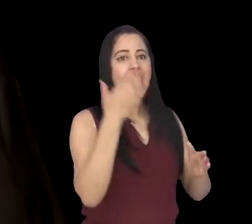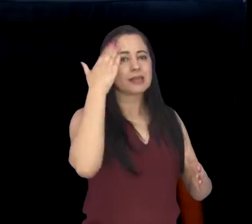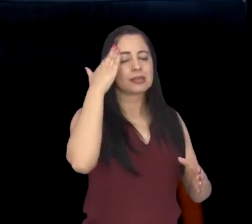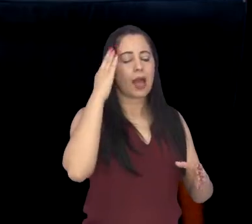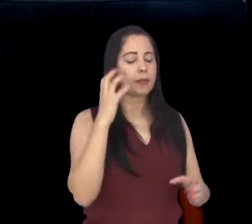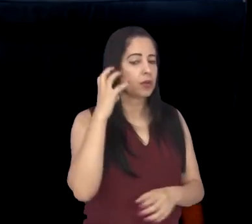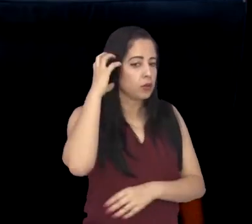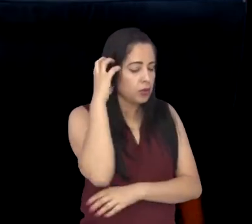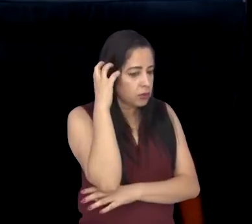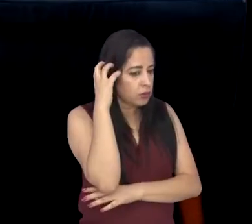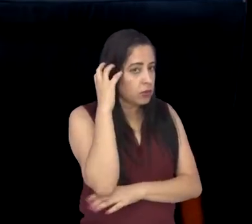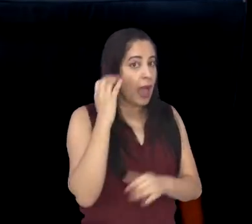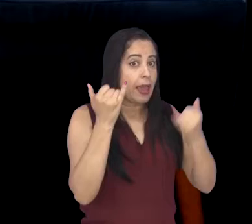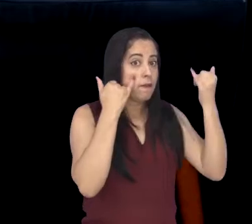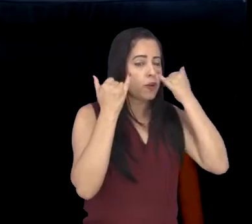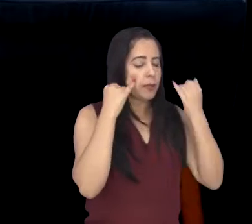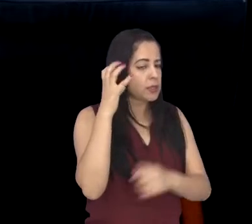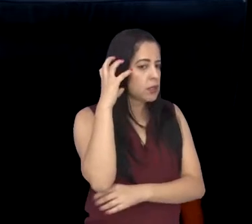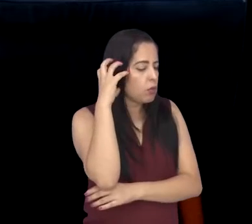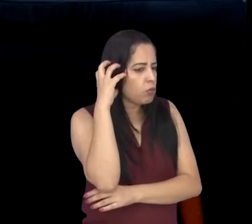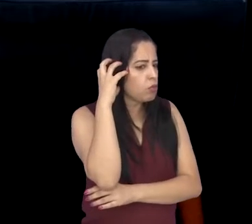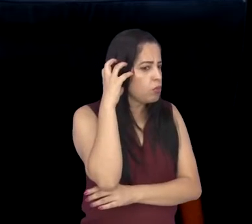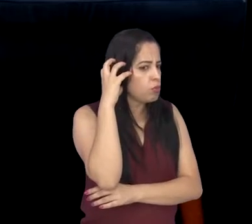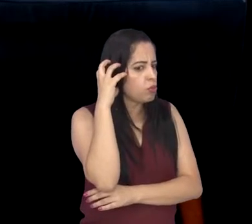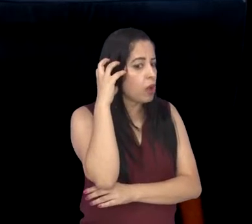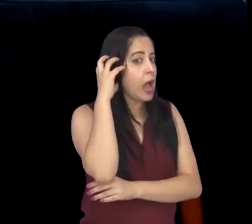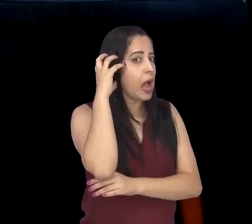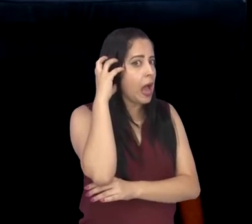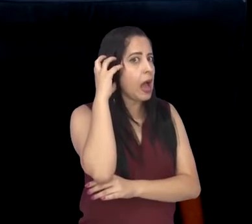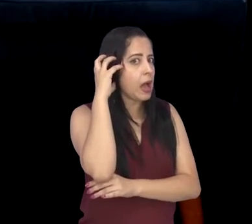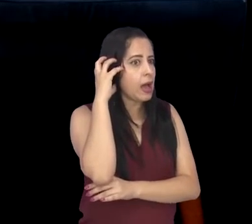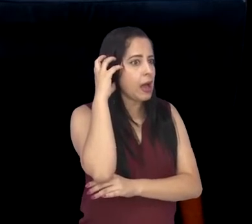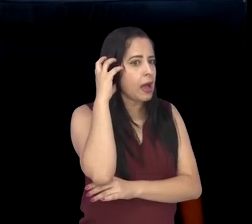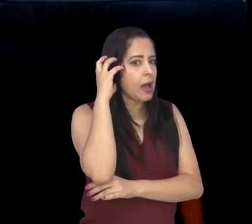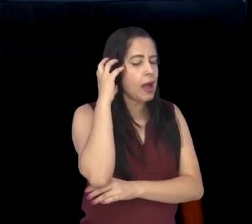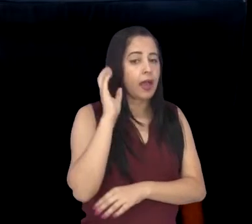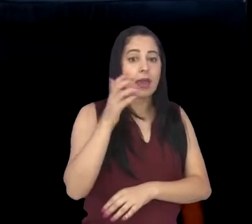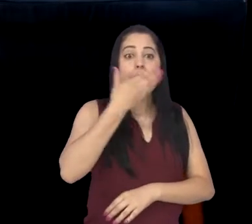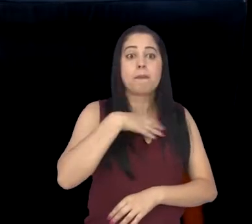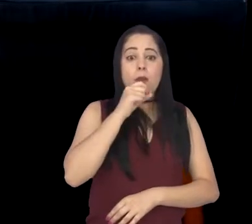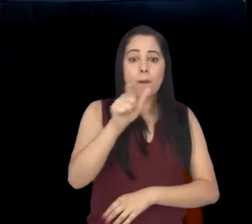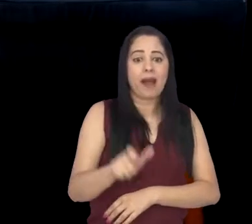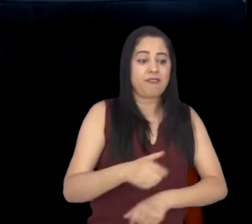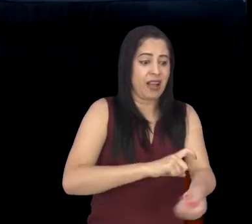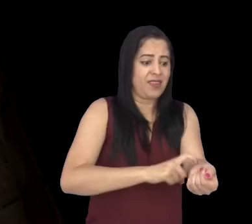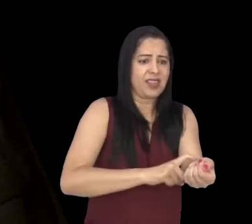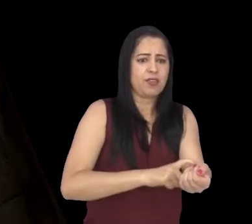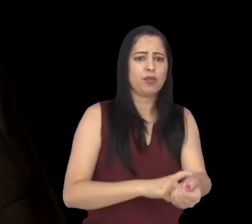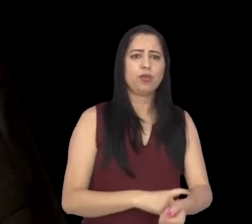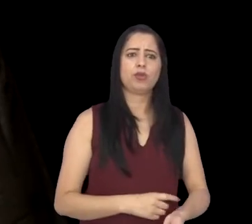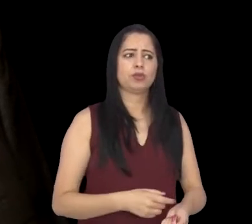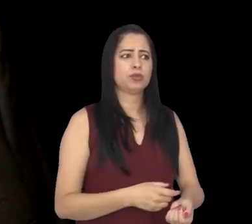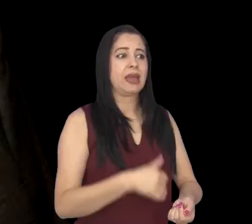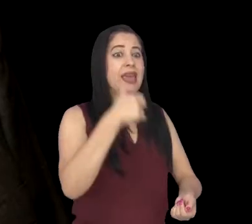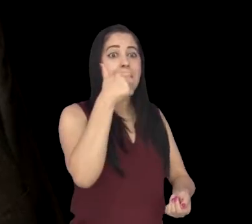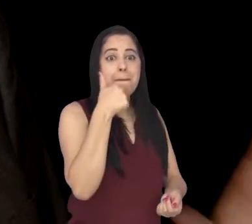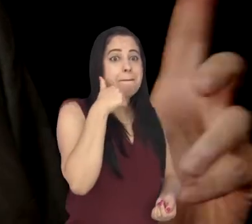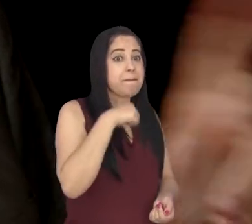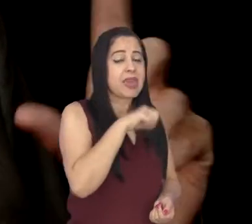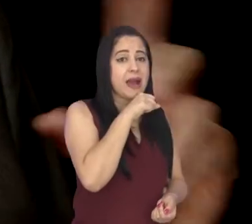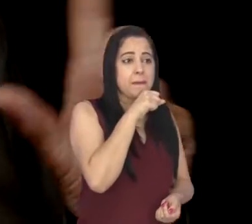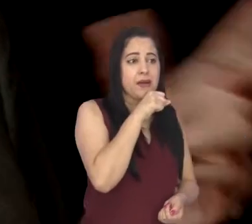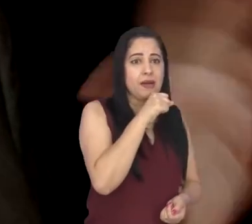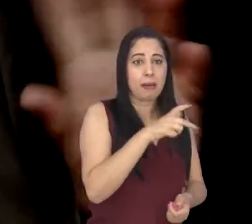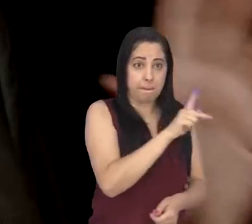ficava muito preocupada com o papai. Mas era professora, ela né? Ficava rezando, não se mete nisso e tal. E tudo isso